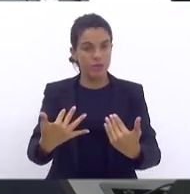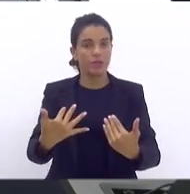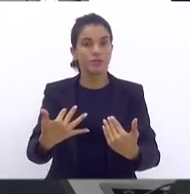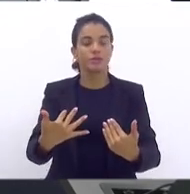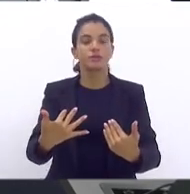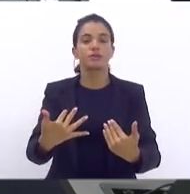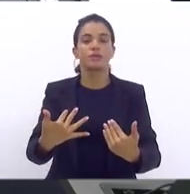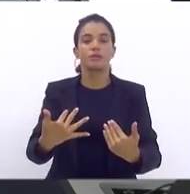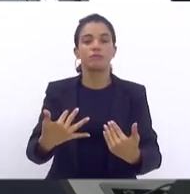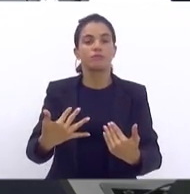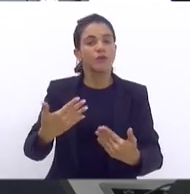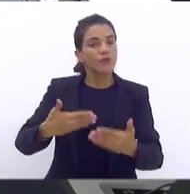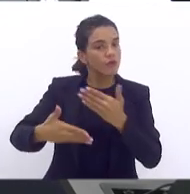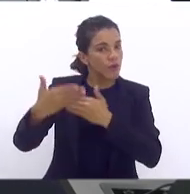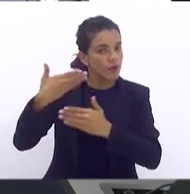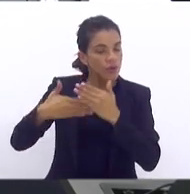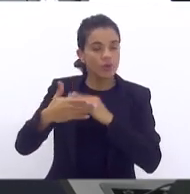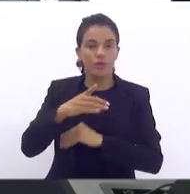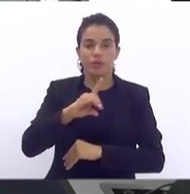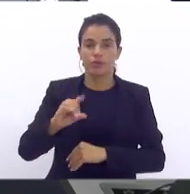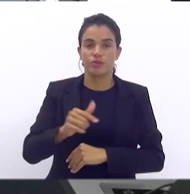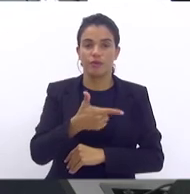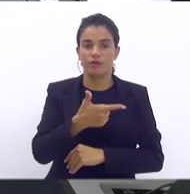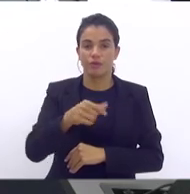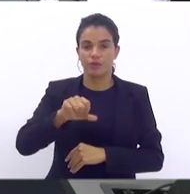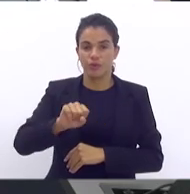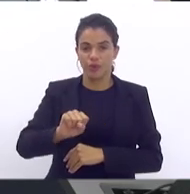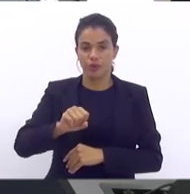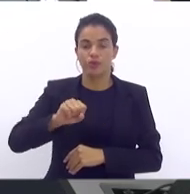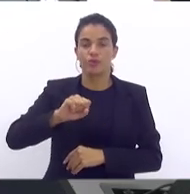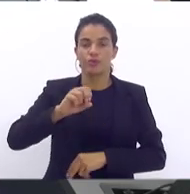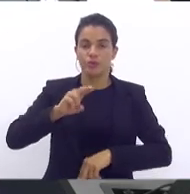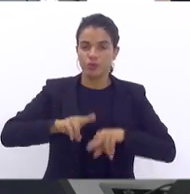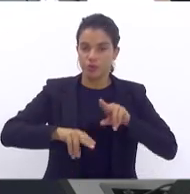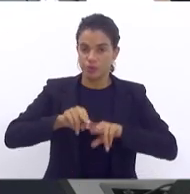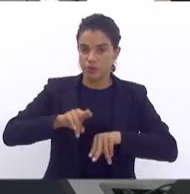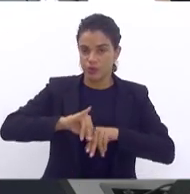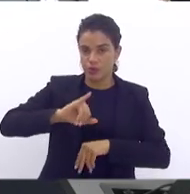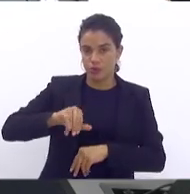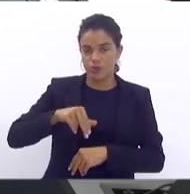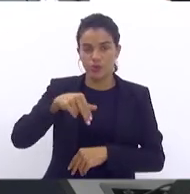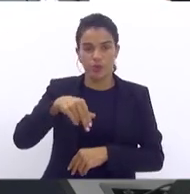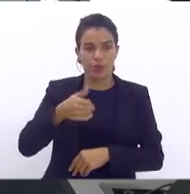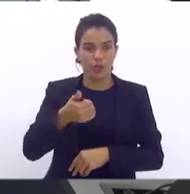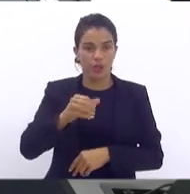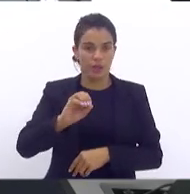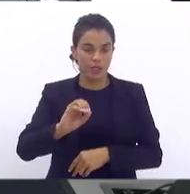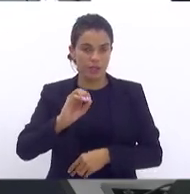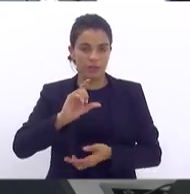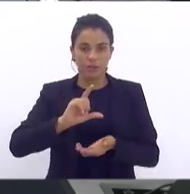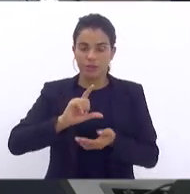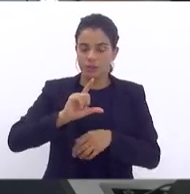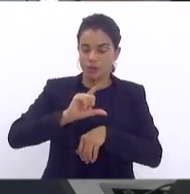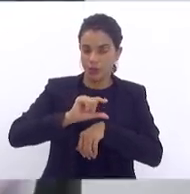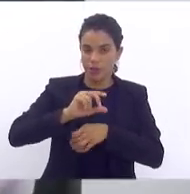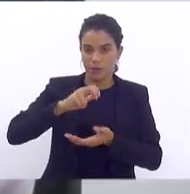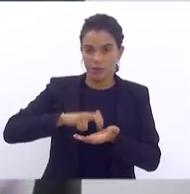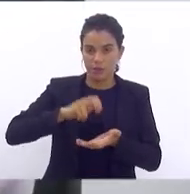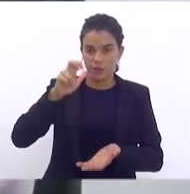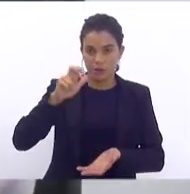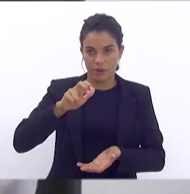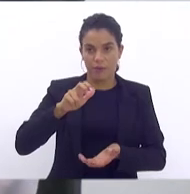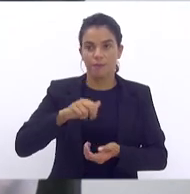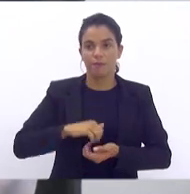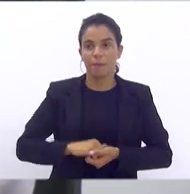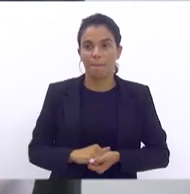casa foi no dia 28 de junho, às 10 horas da manhã, através da Comissão de